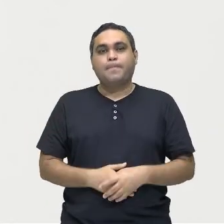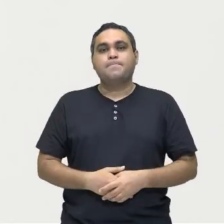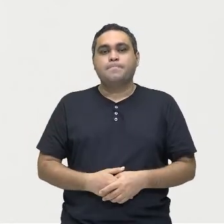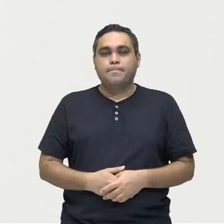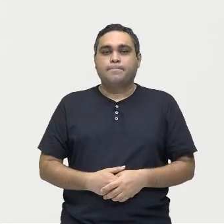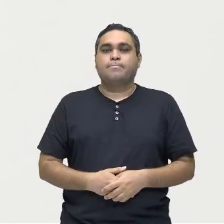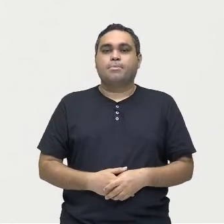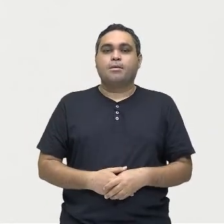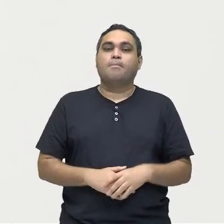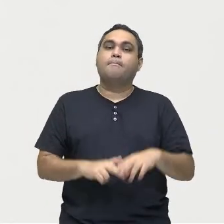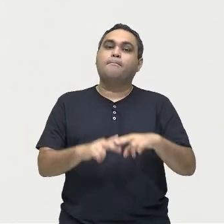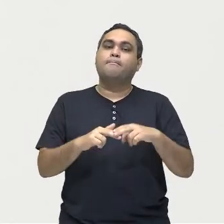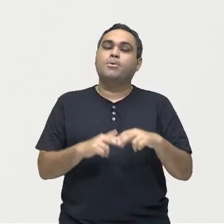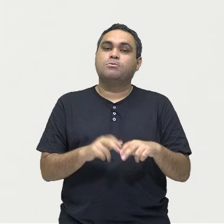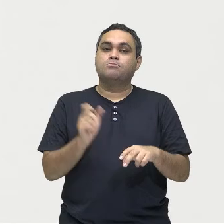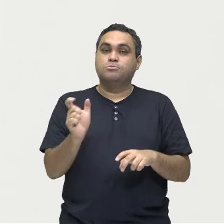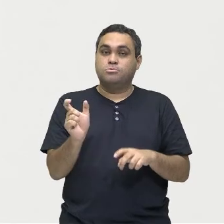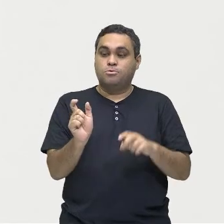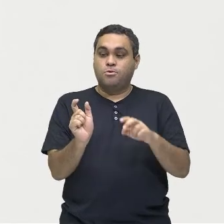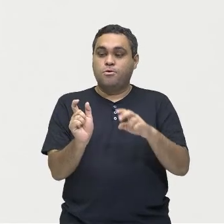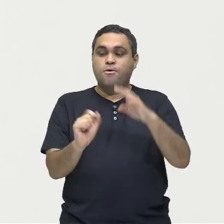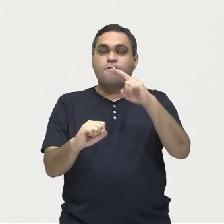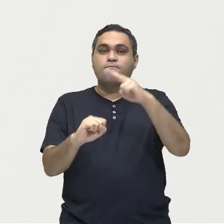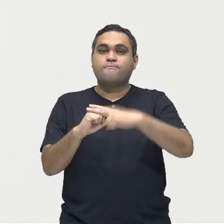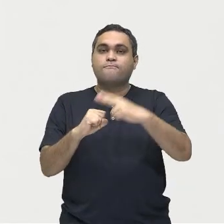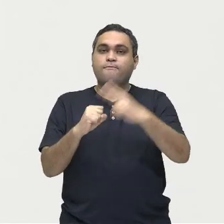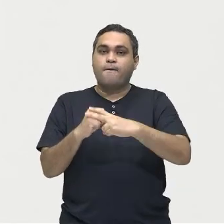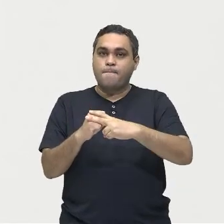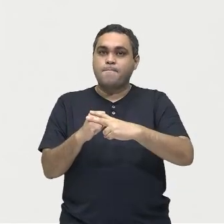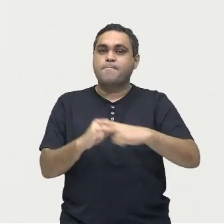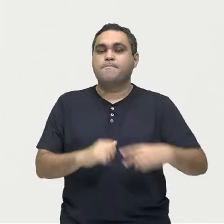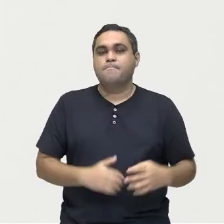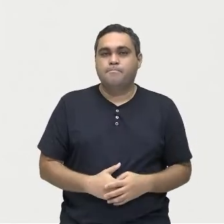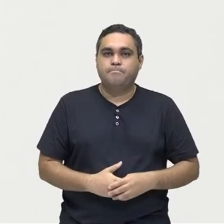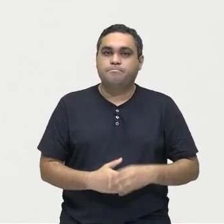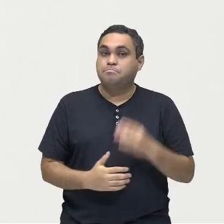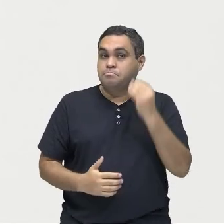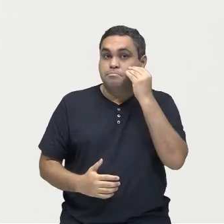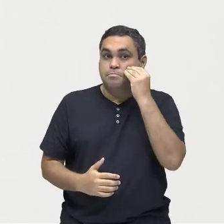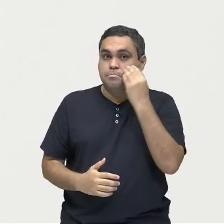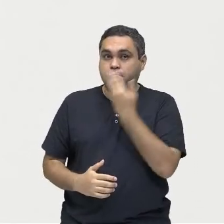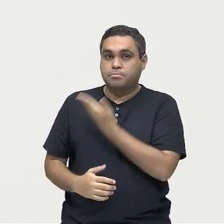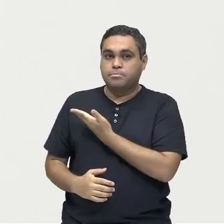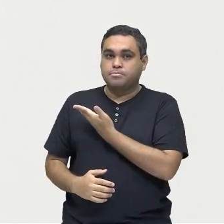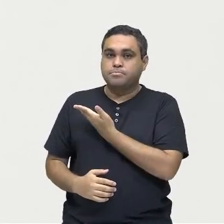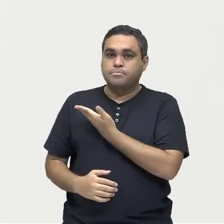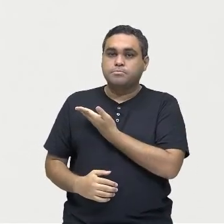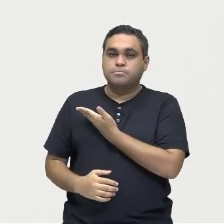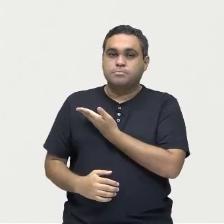sujeito por conta da presença do verbo. Vamos conferir então o nosso